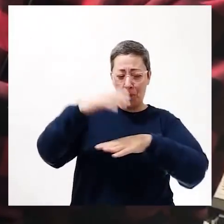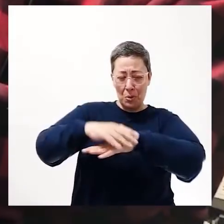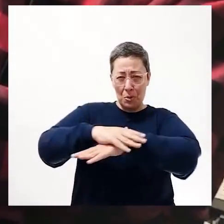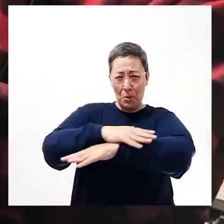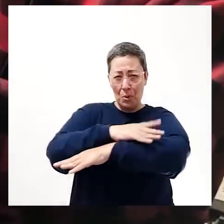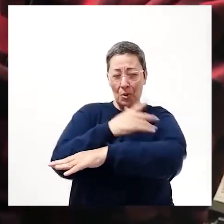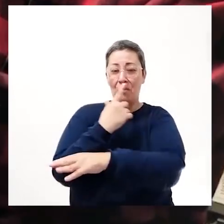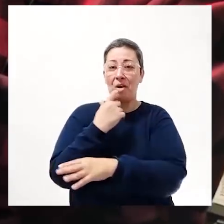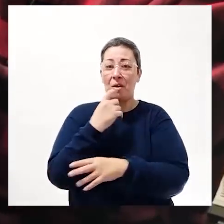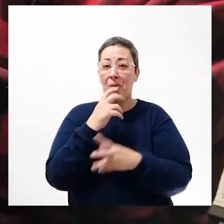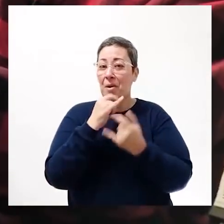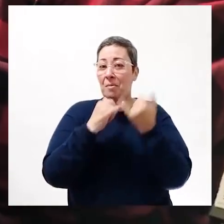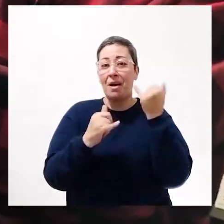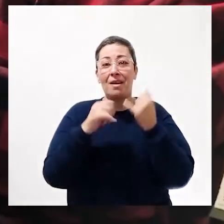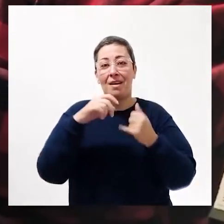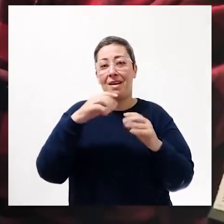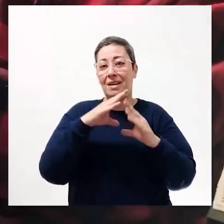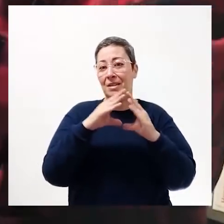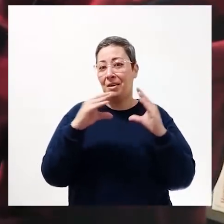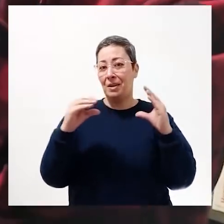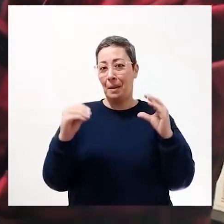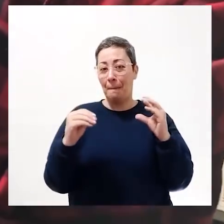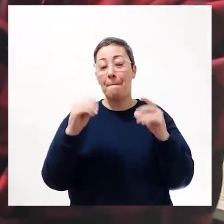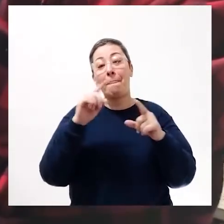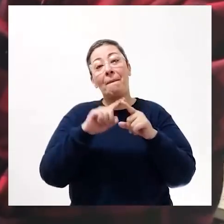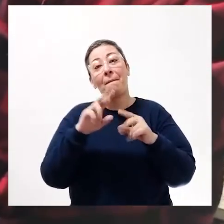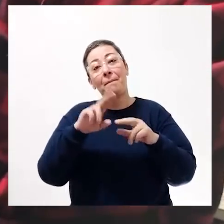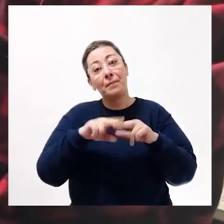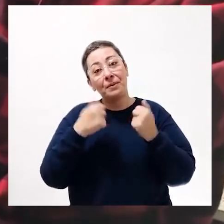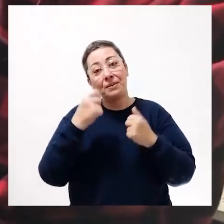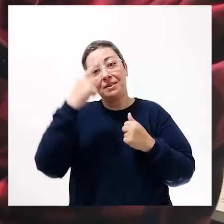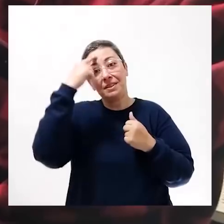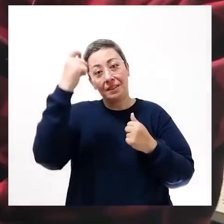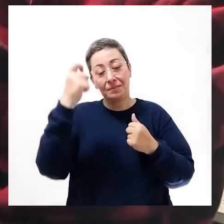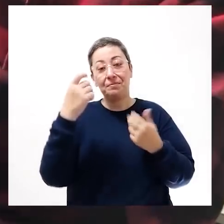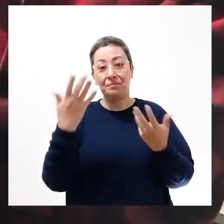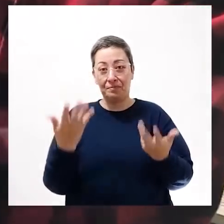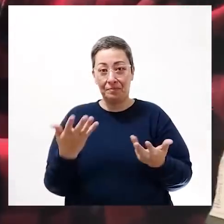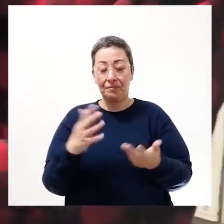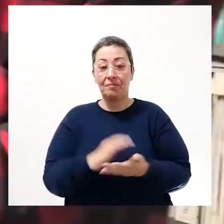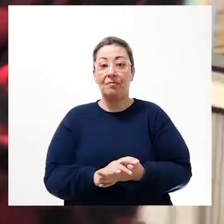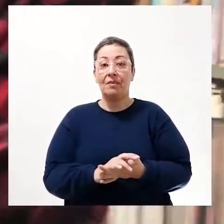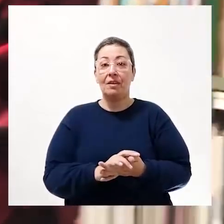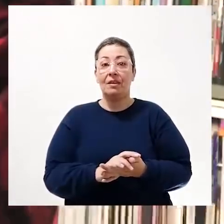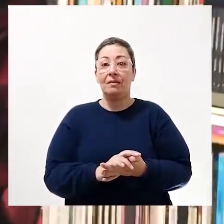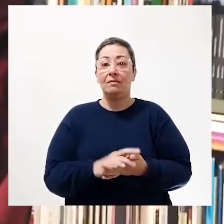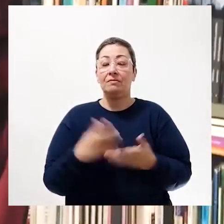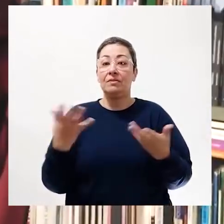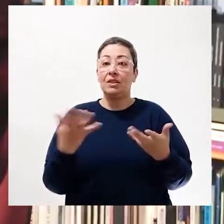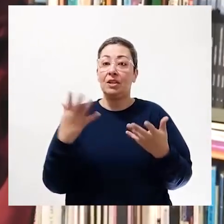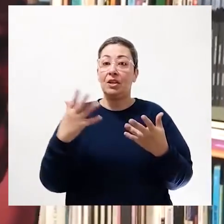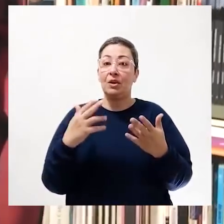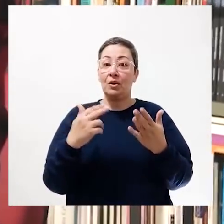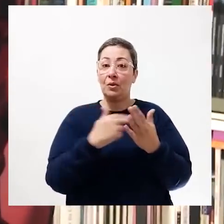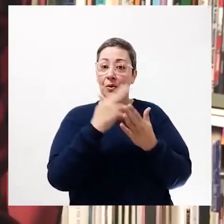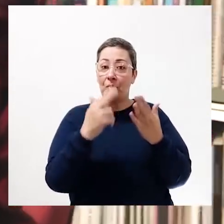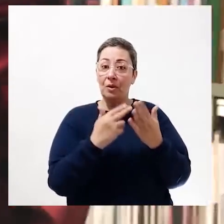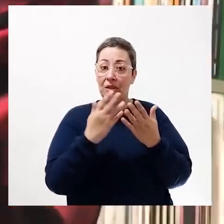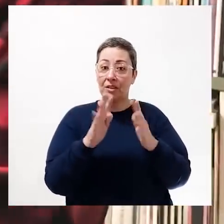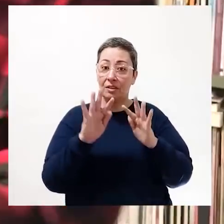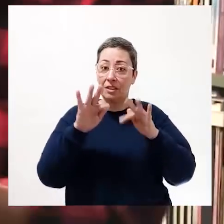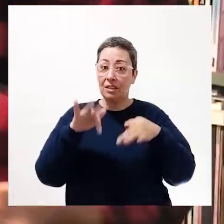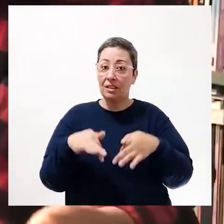muito sol, fica vermelho que nem um pimentão, né? Então daí surgiu a ideia, tá bom? E o